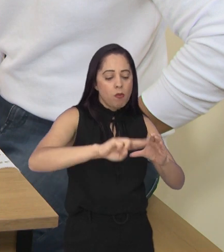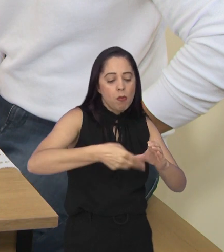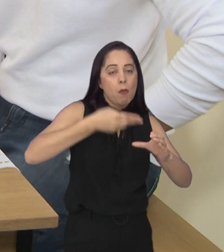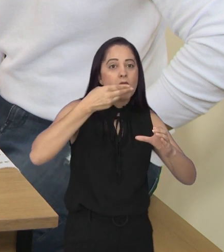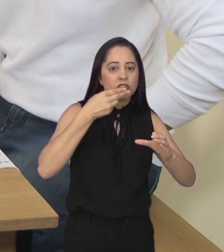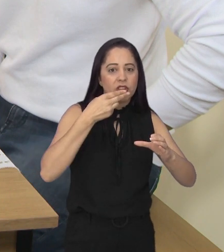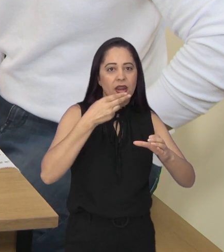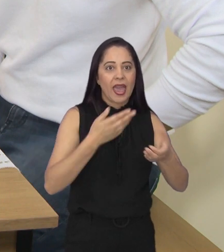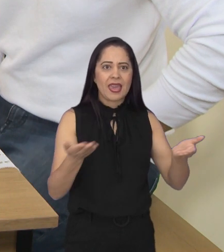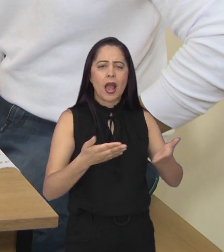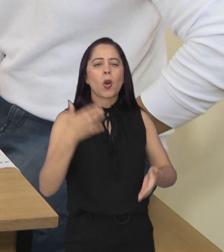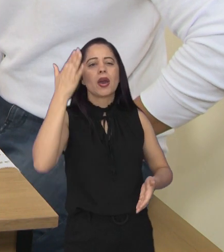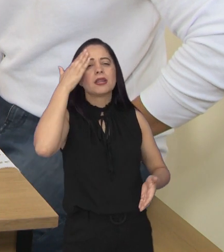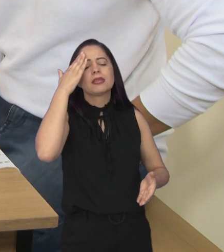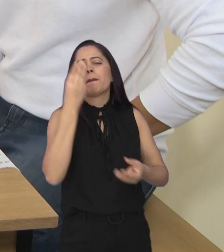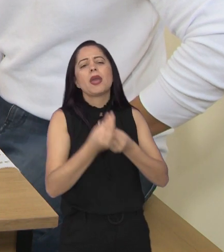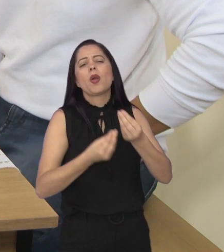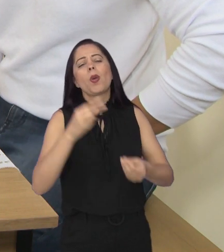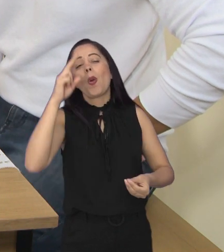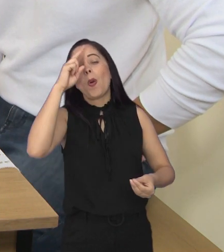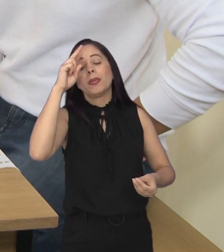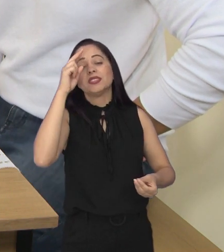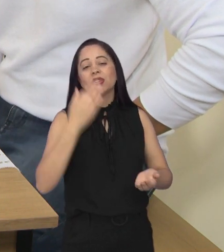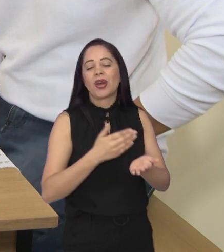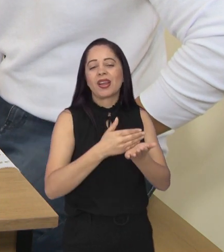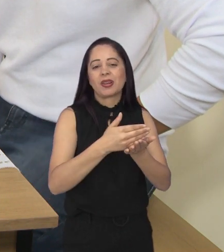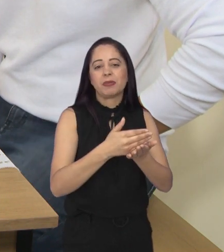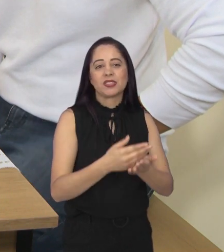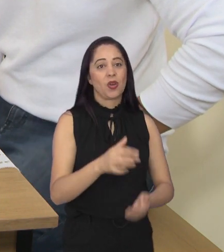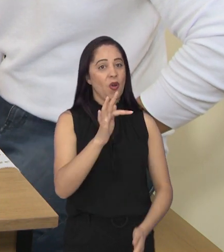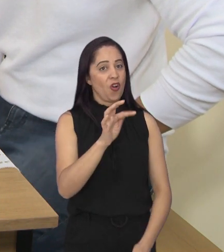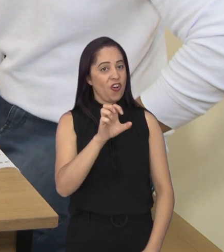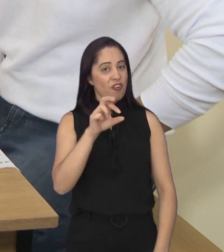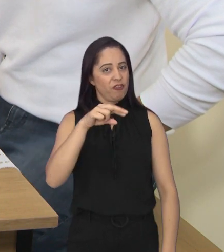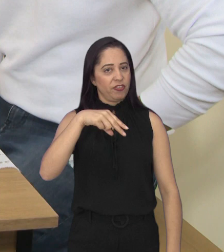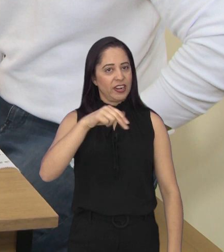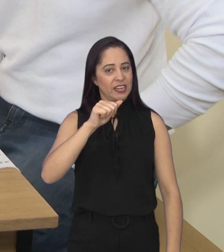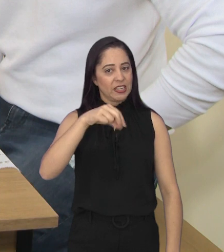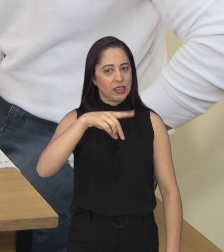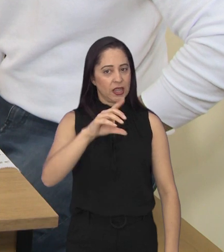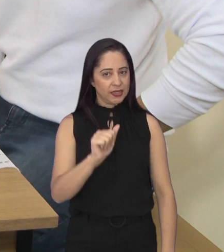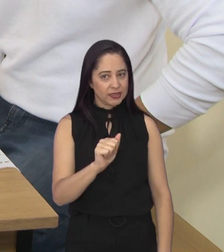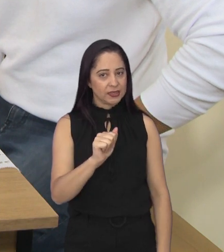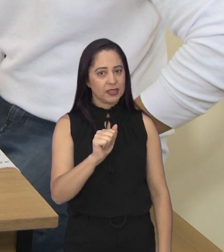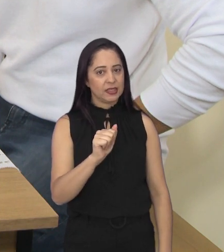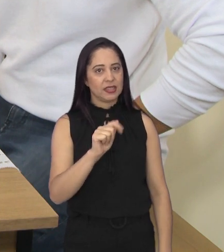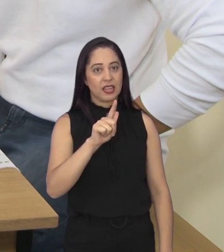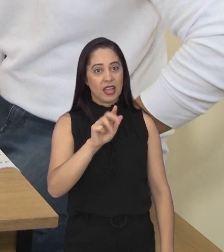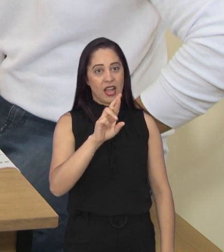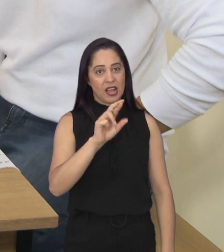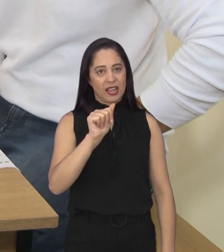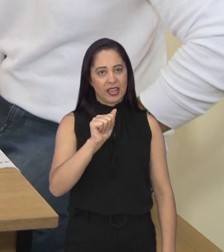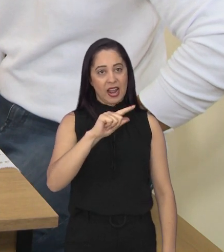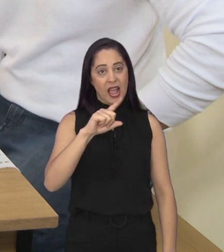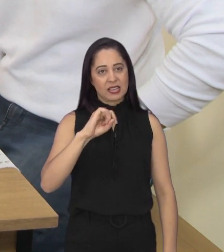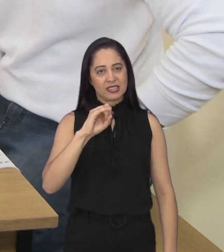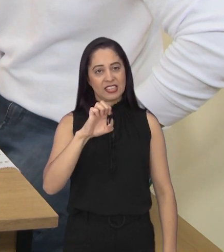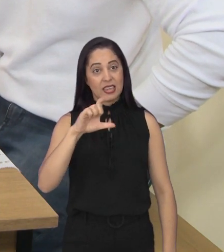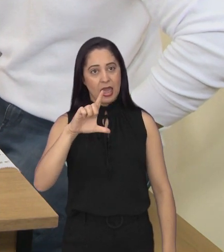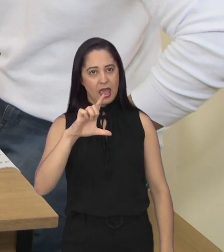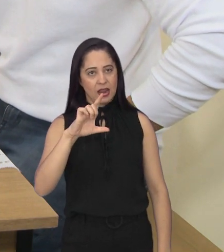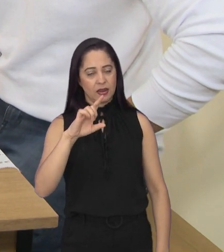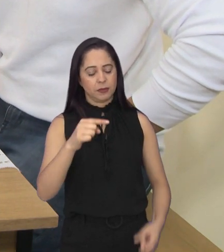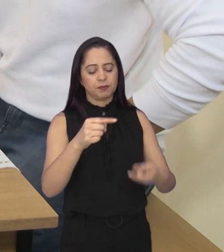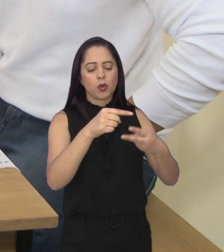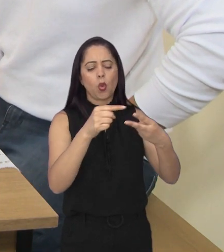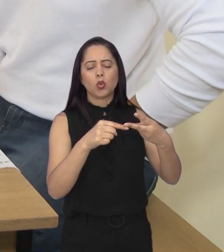saber um pouquinho mais dessa história. Eu tô aqui com a Fernanda, o Graziani, e a pergunta